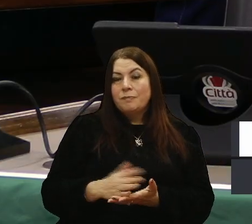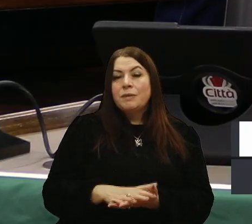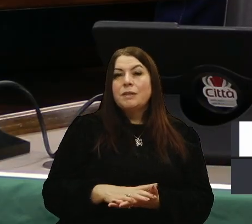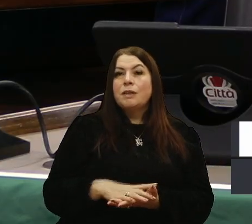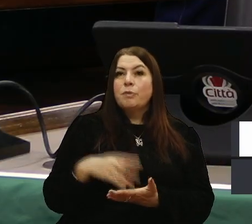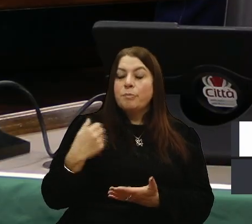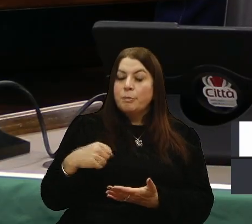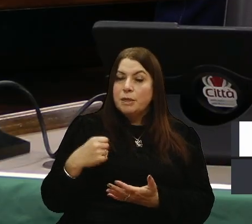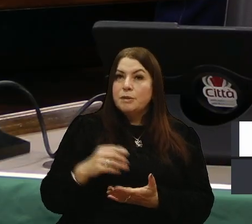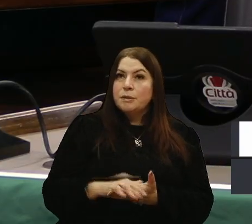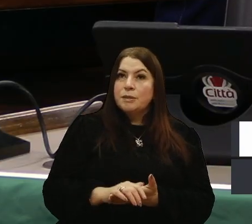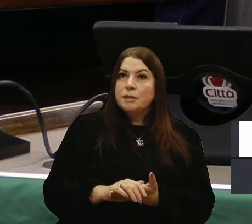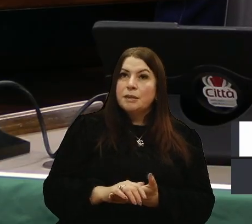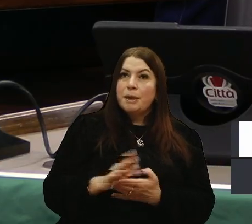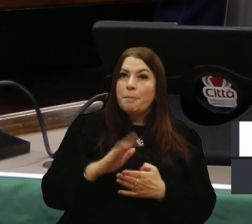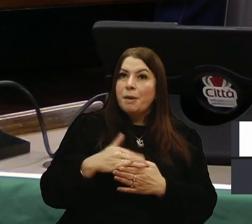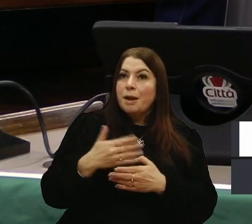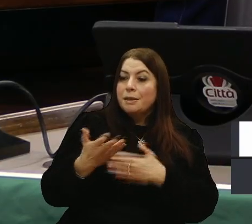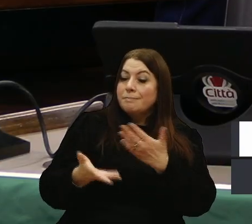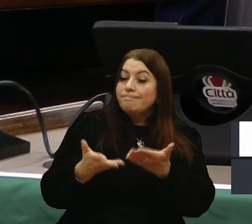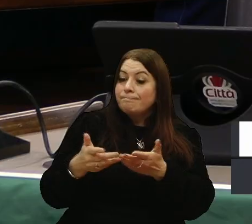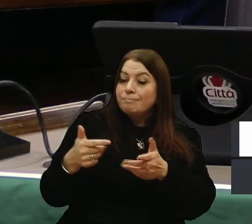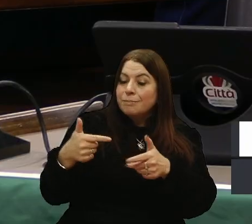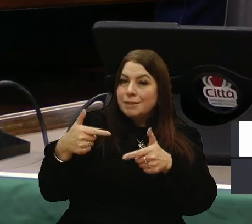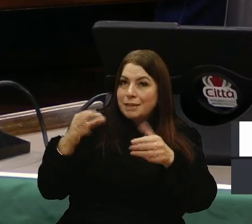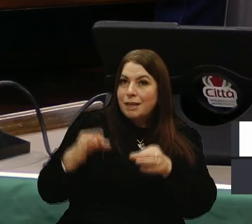gente precisa dar mais condições para esses